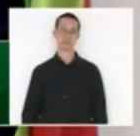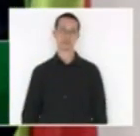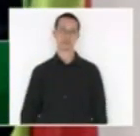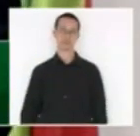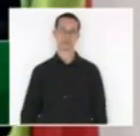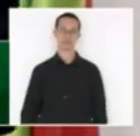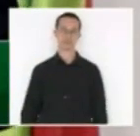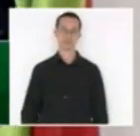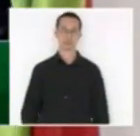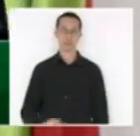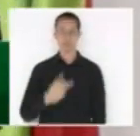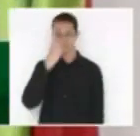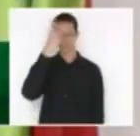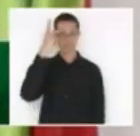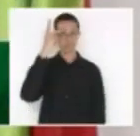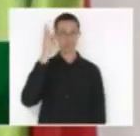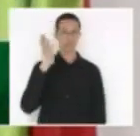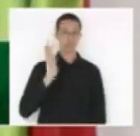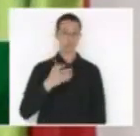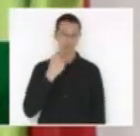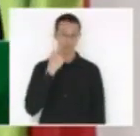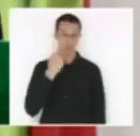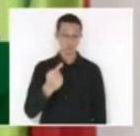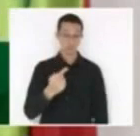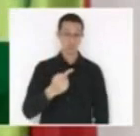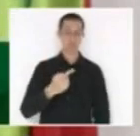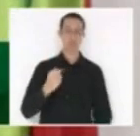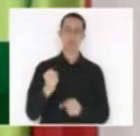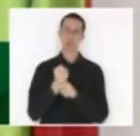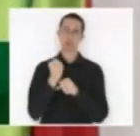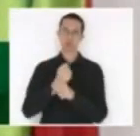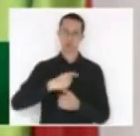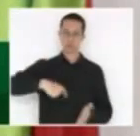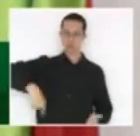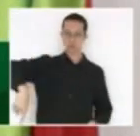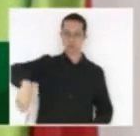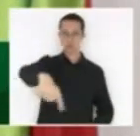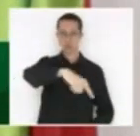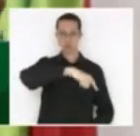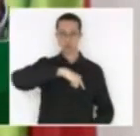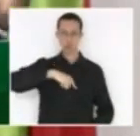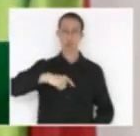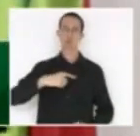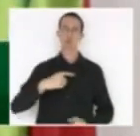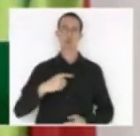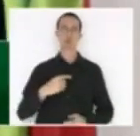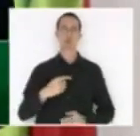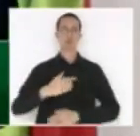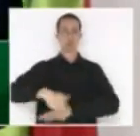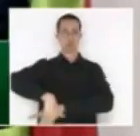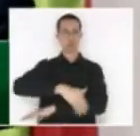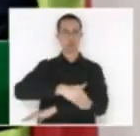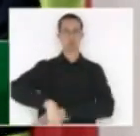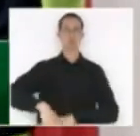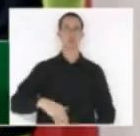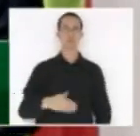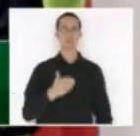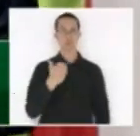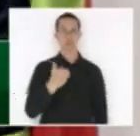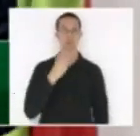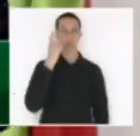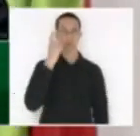percorrer as obras do contorno viário, aqui os deputados Maurício Scudillac, a deputada